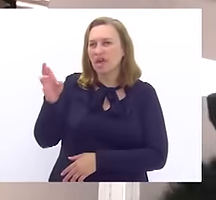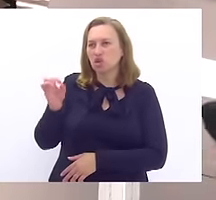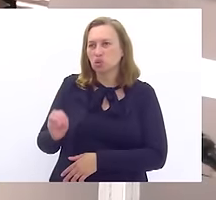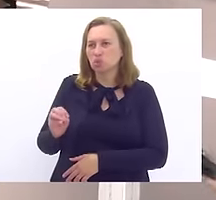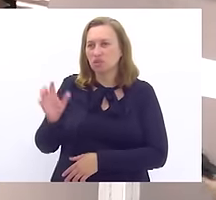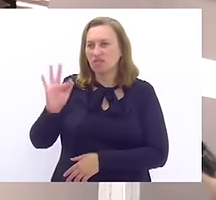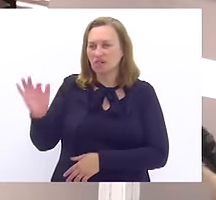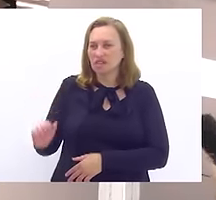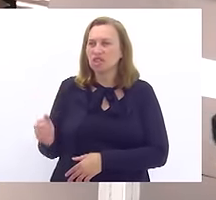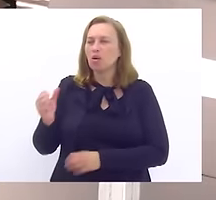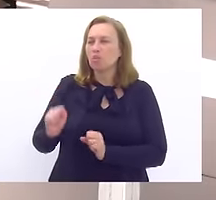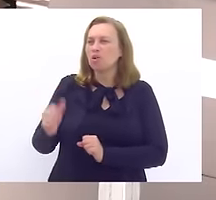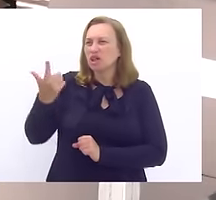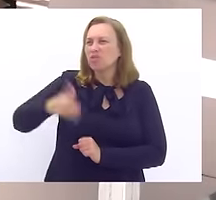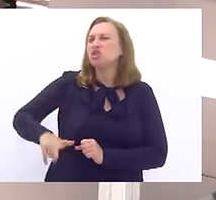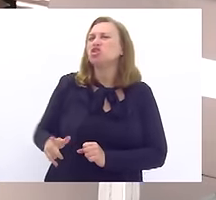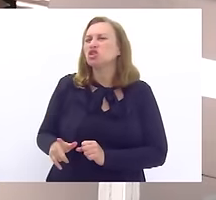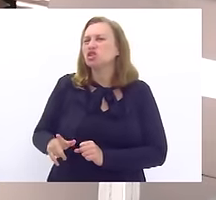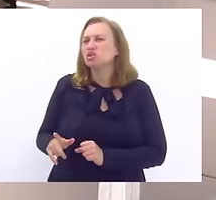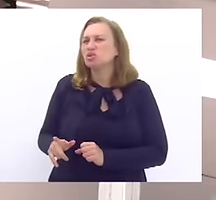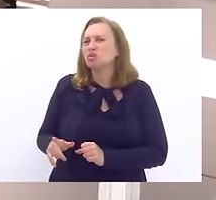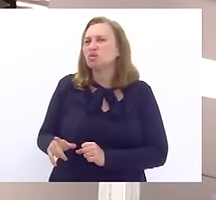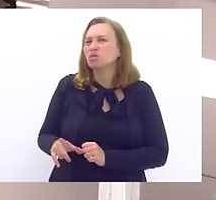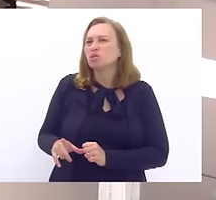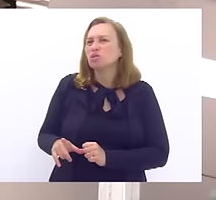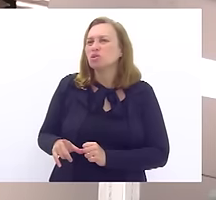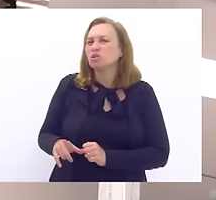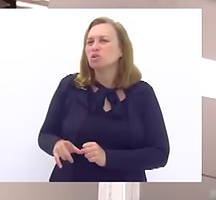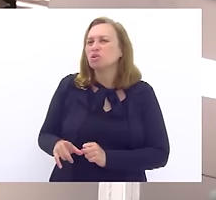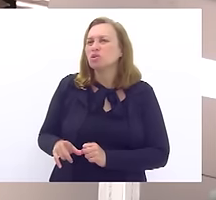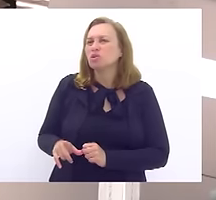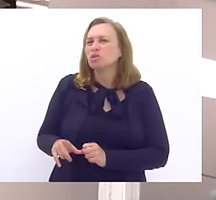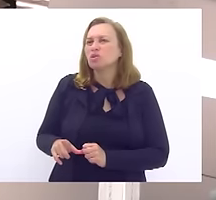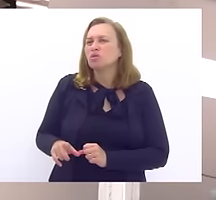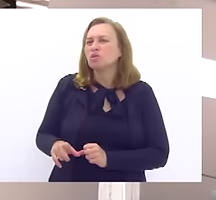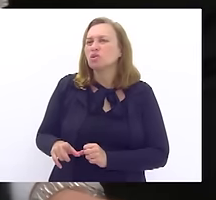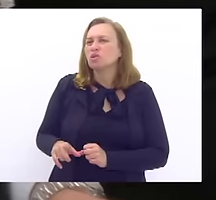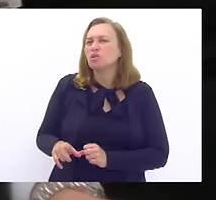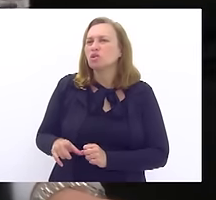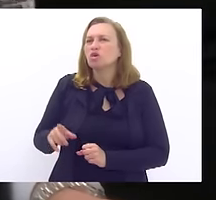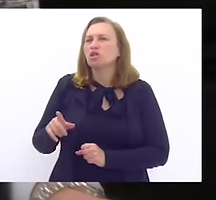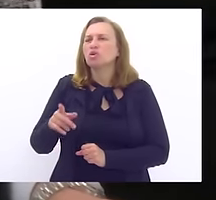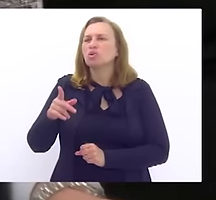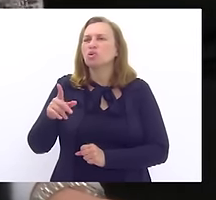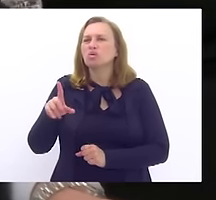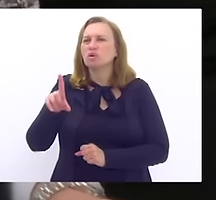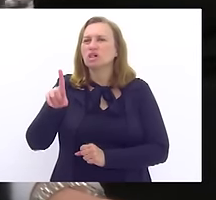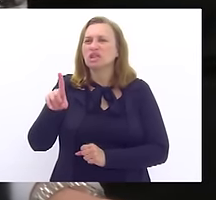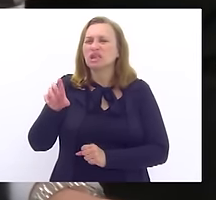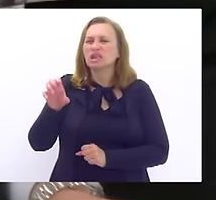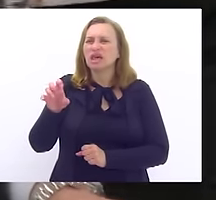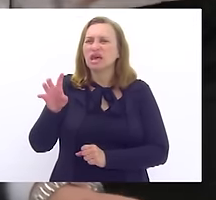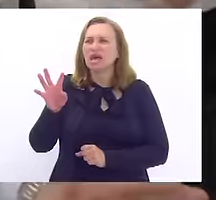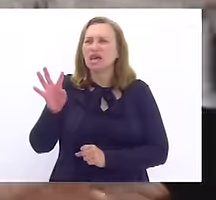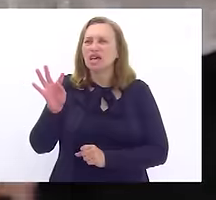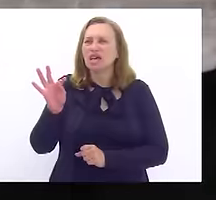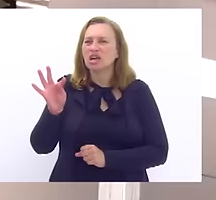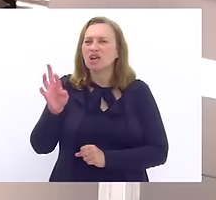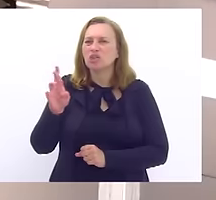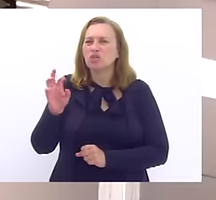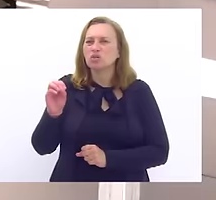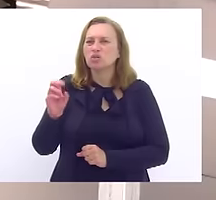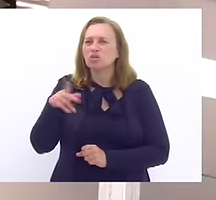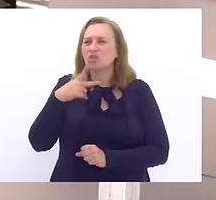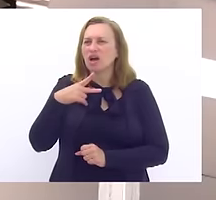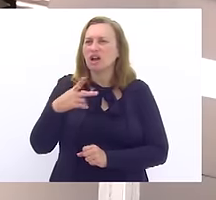pode repetir o que que o de dentro essa receita que o Detro fala aqui da contabilizada de